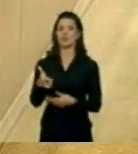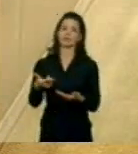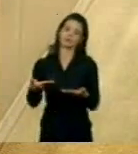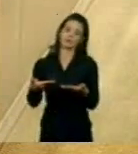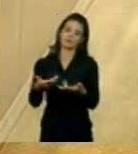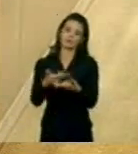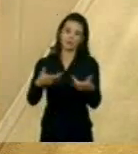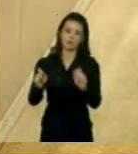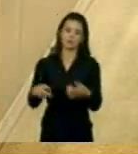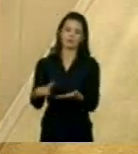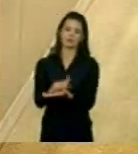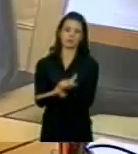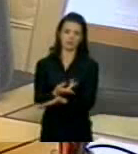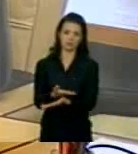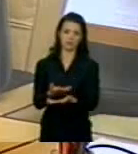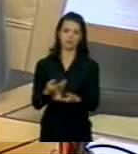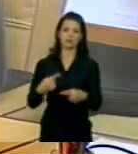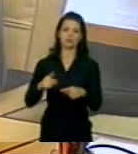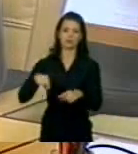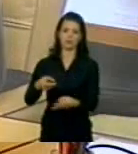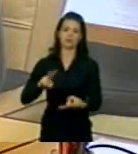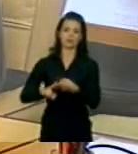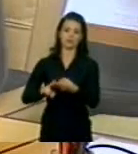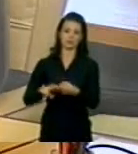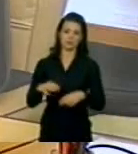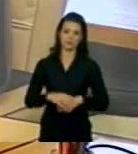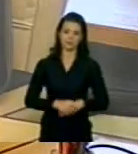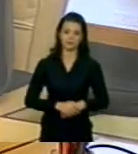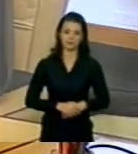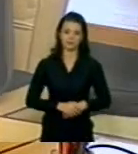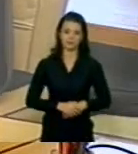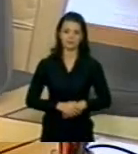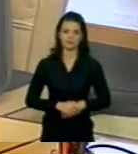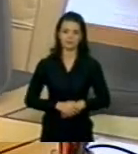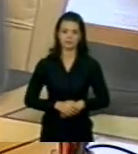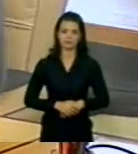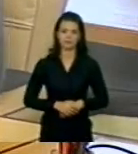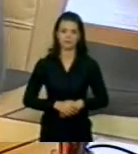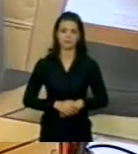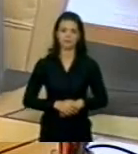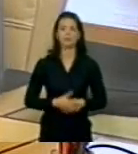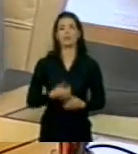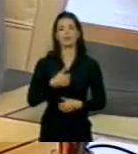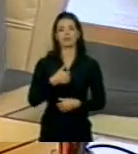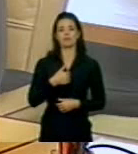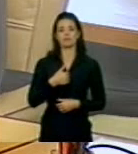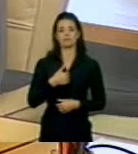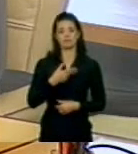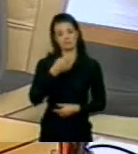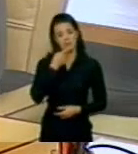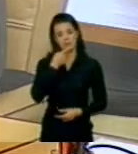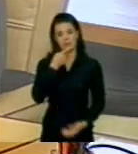medidas diversas da prisão preventiva. Afirmo os requerentes, em suma,